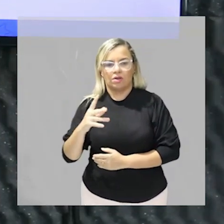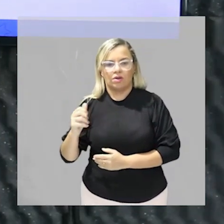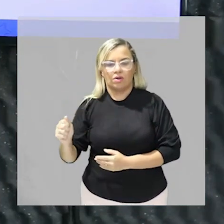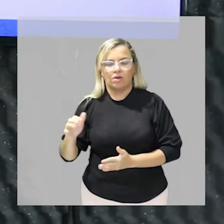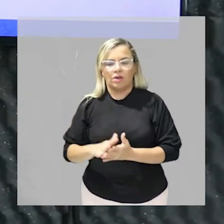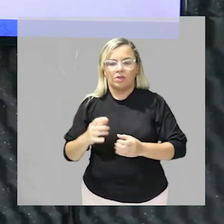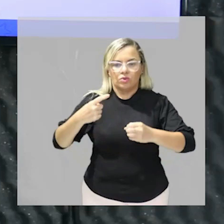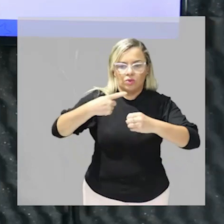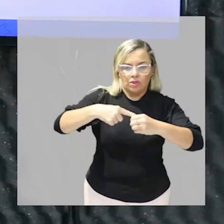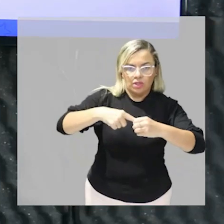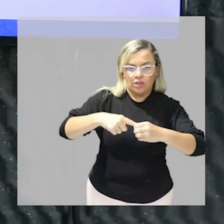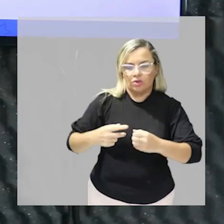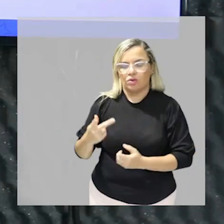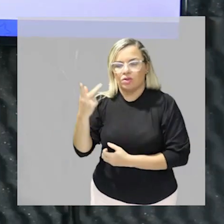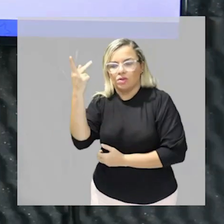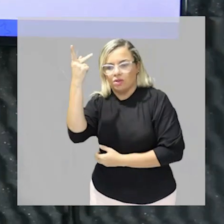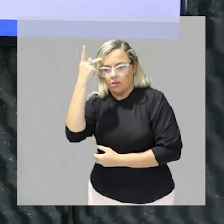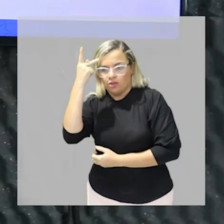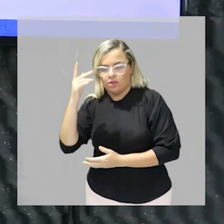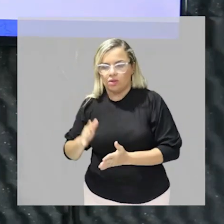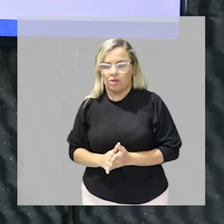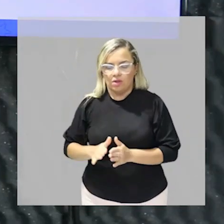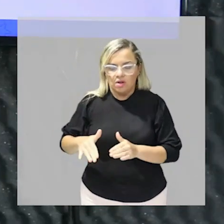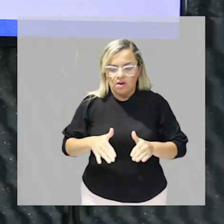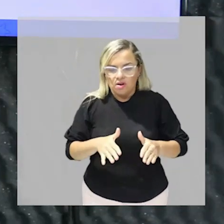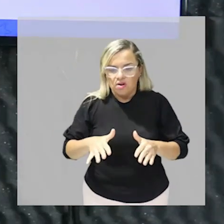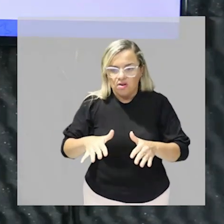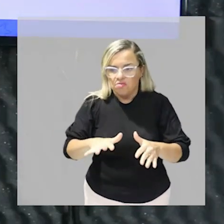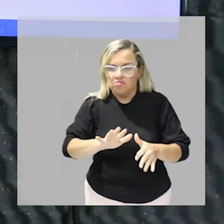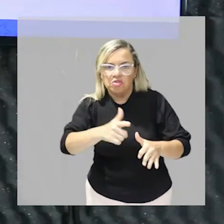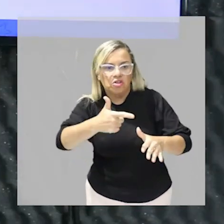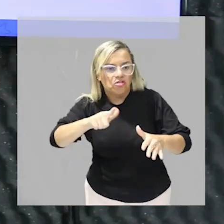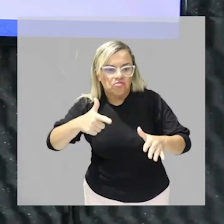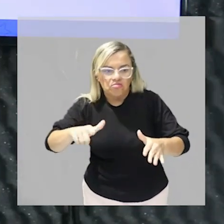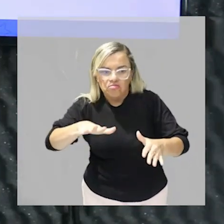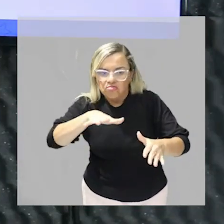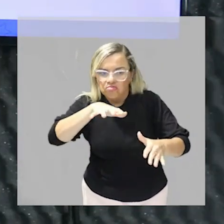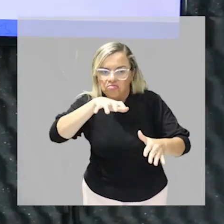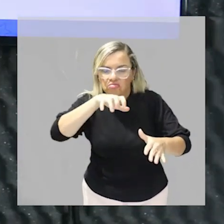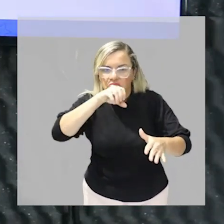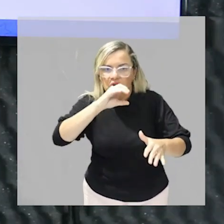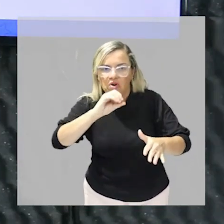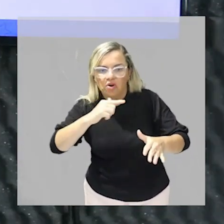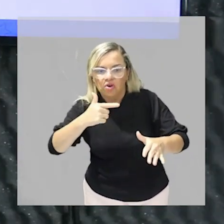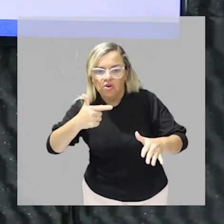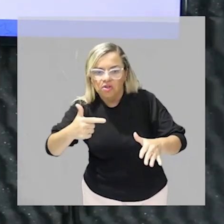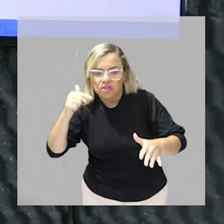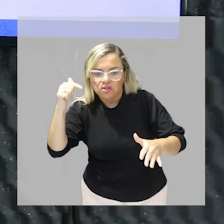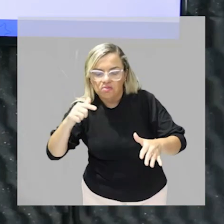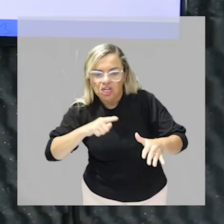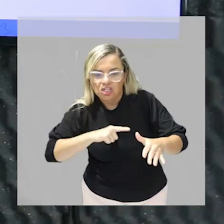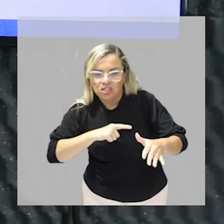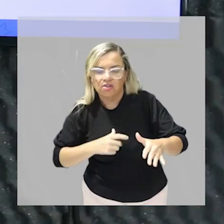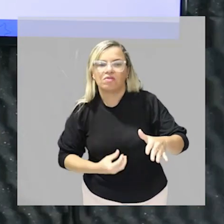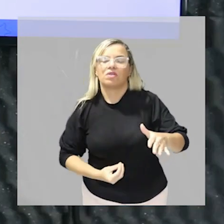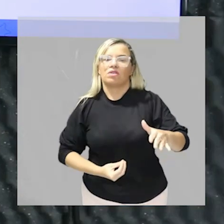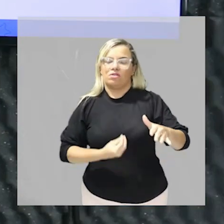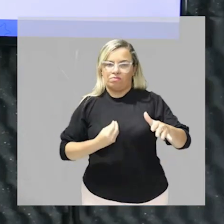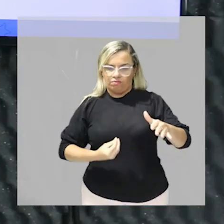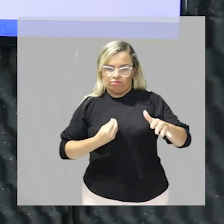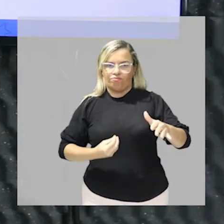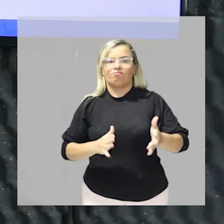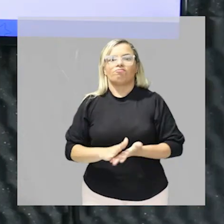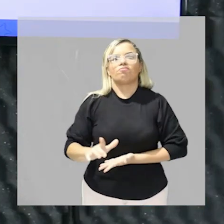Paulo. Neste trecho, a água não tem oxigênio suficiente para abrigar a vida. Ou seja, galera, existe aqui